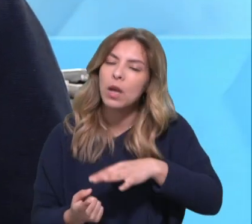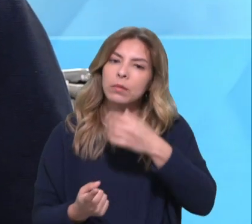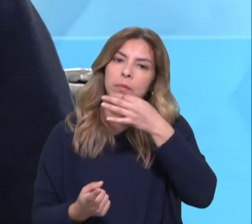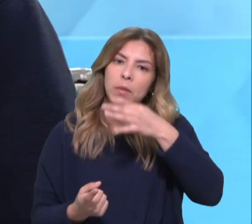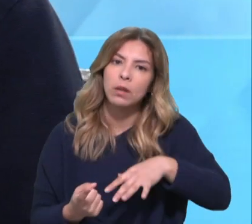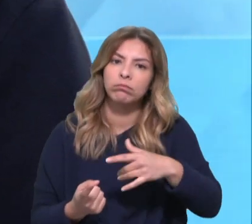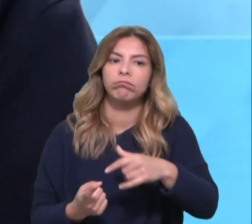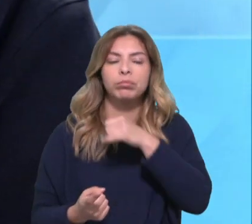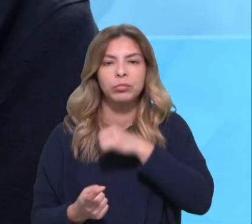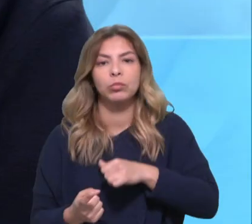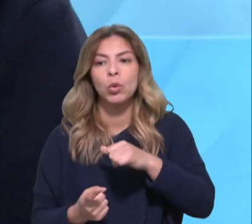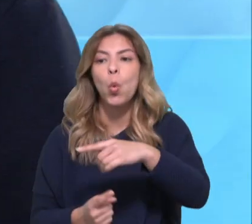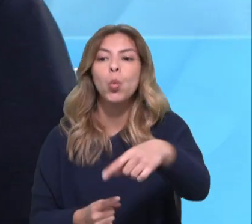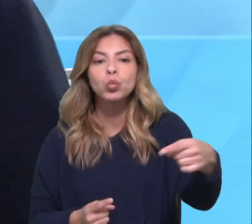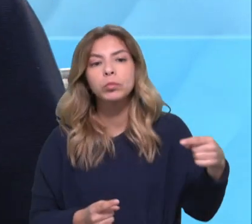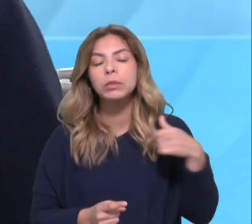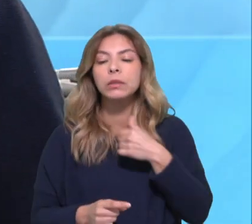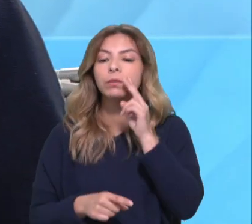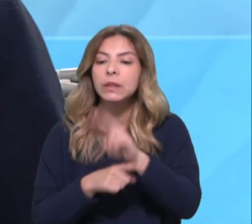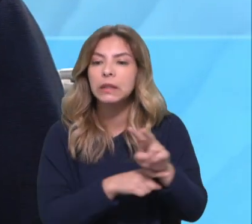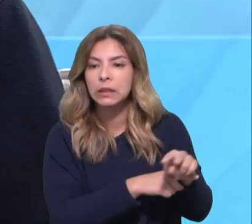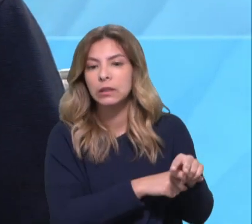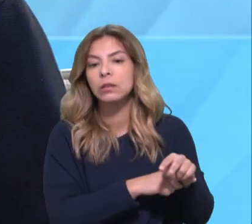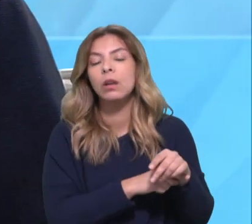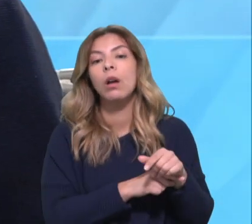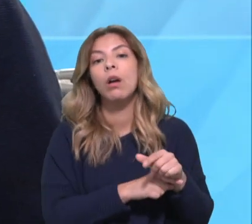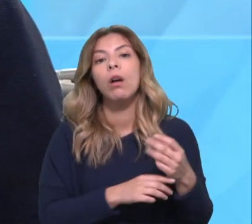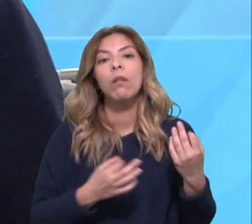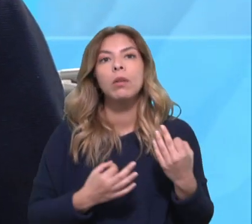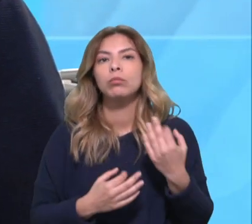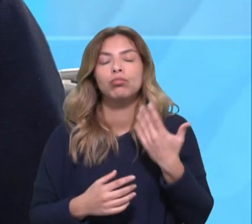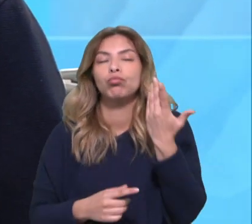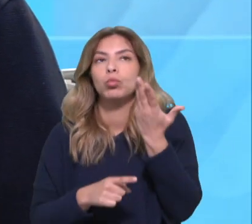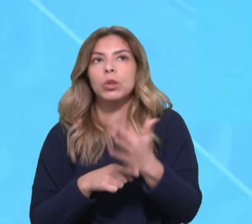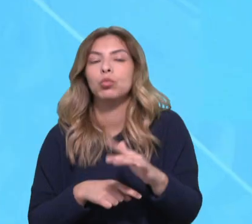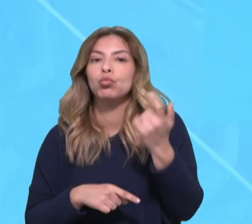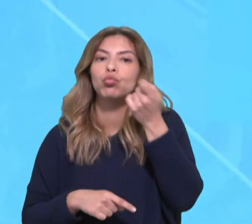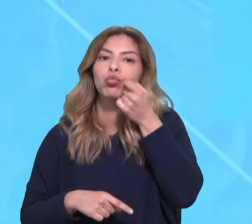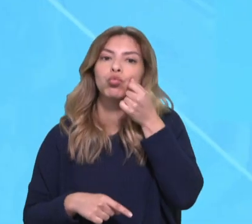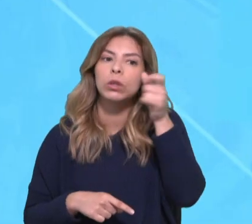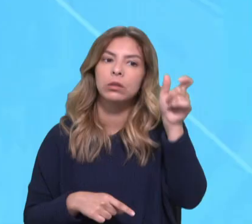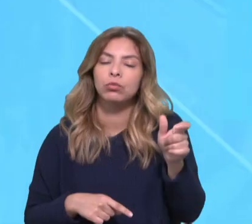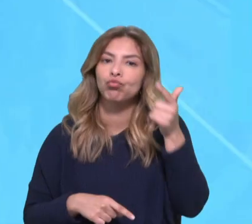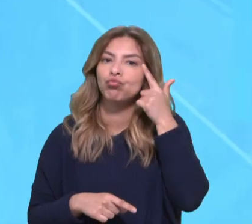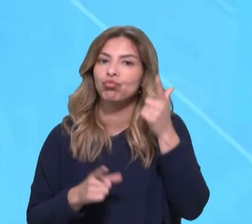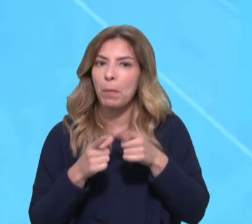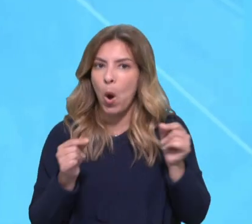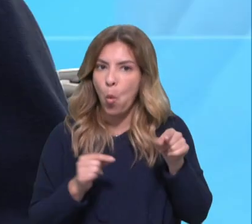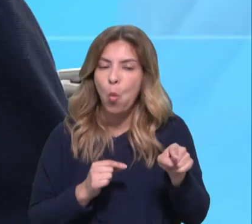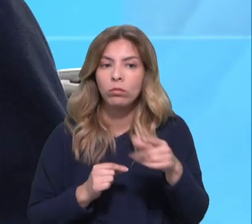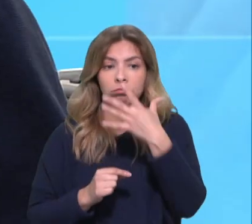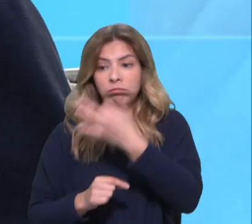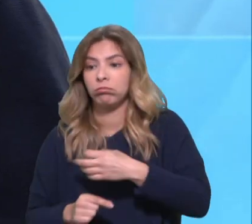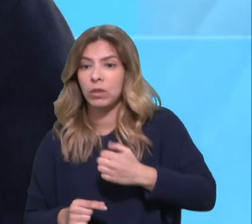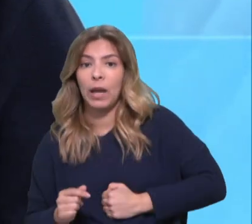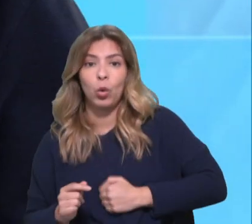outros, que nos visita. Logicamente, com portanto, um japonês, não se pode aceitar que, no fundo, seja cristão, que